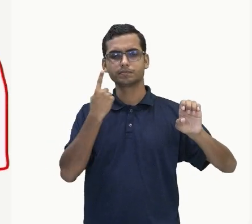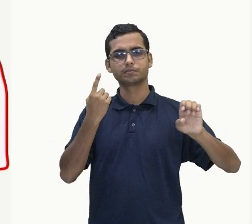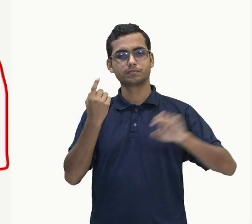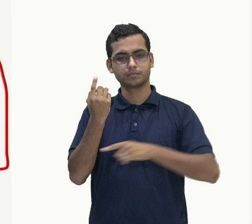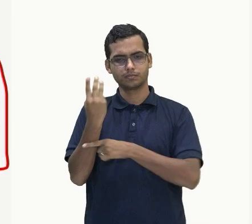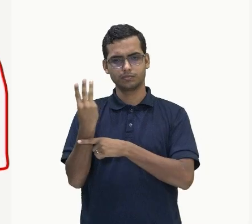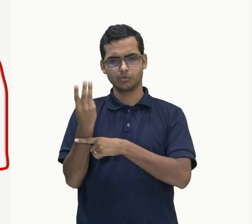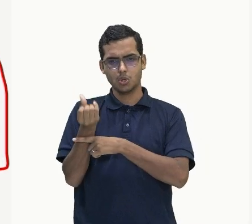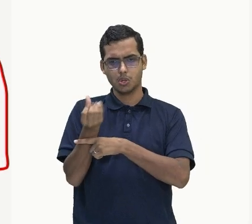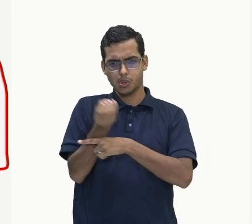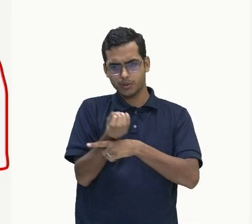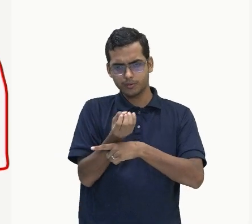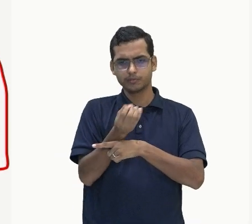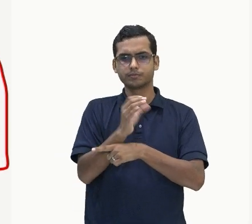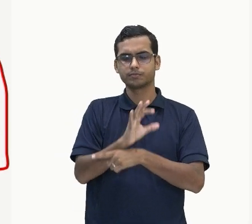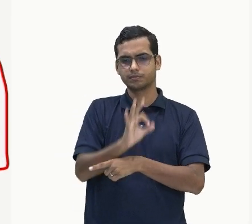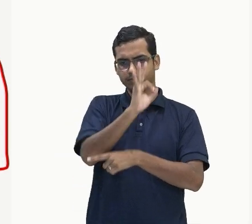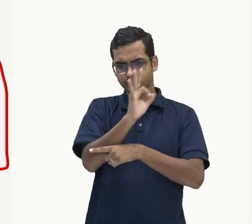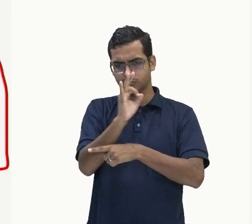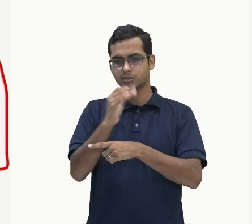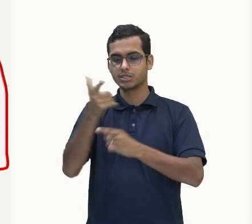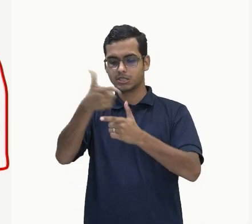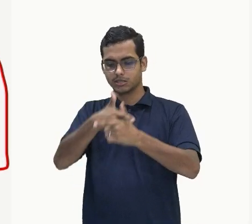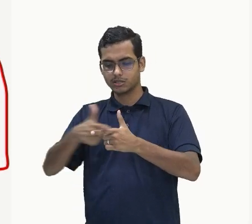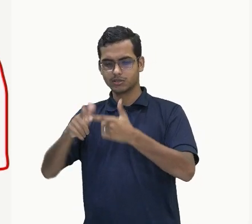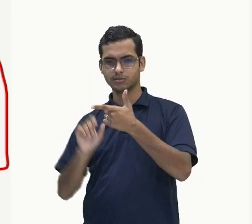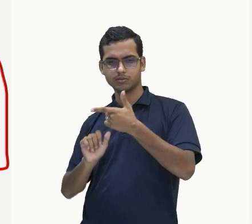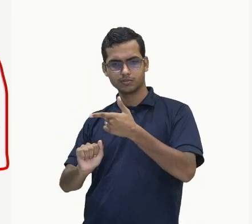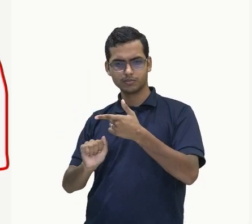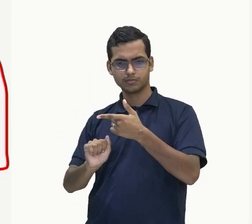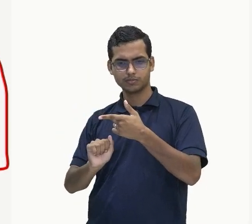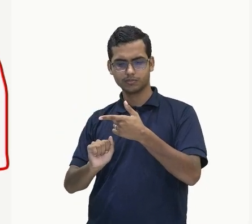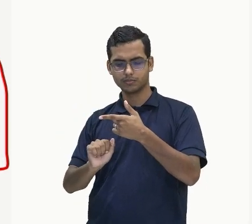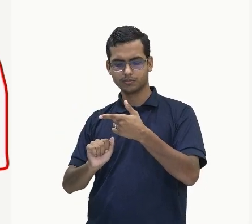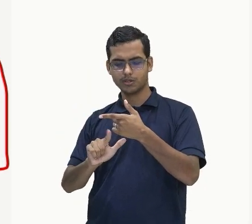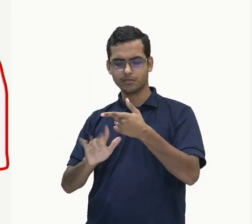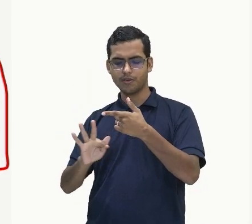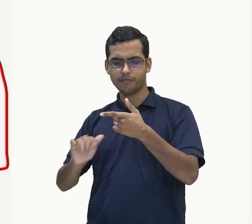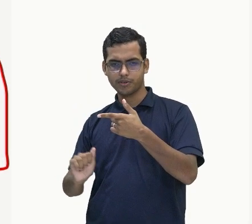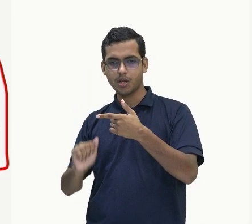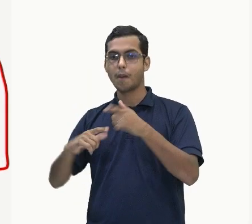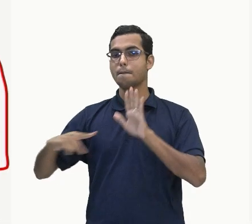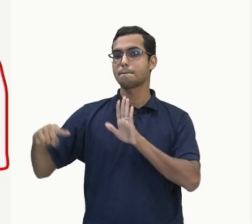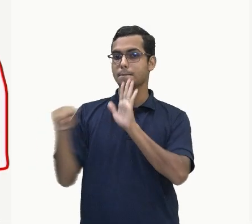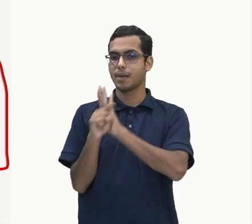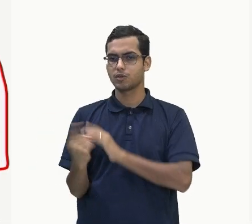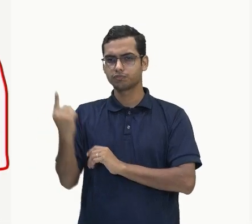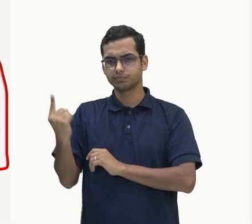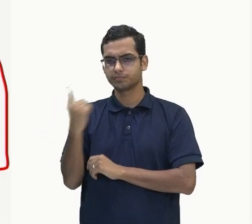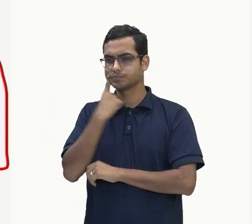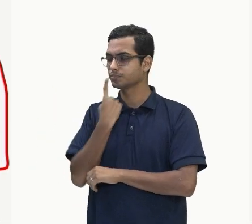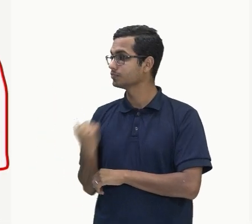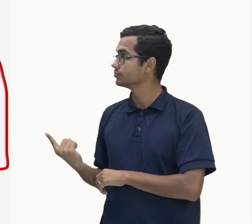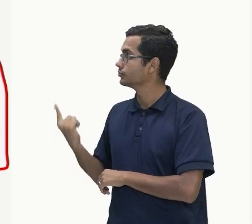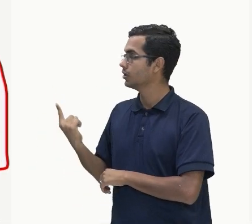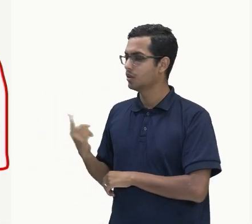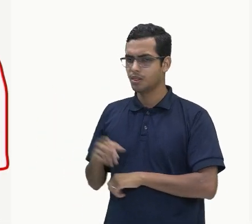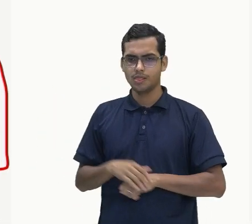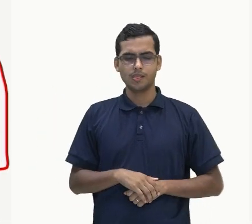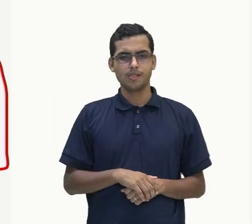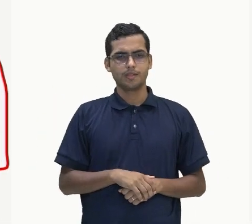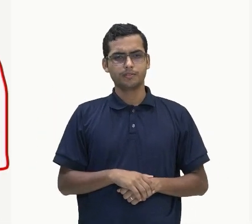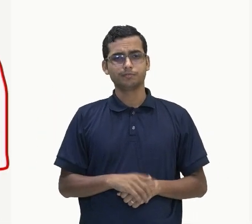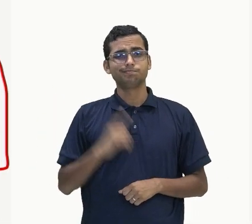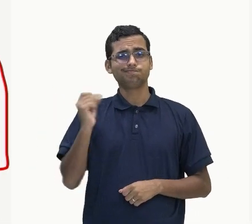360 dividido por alfa menos 1, eu vou encontrar o número de imagens que é formada de um objeto quando os espelhos